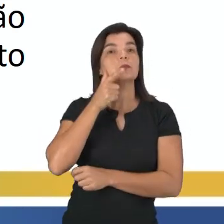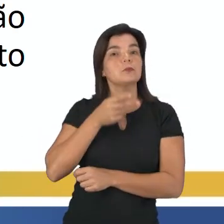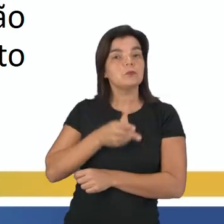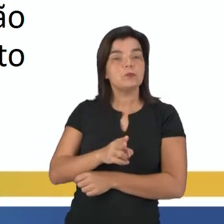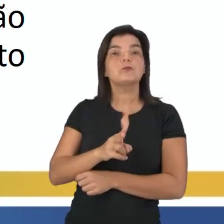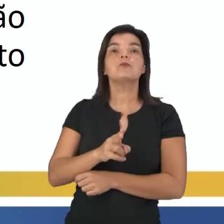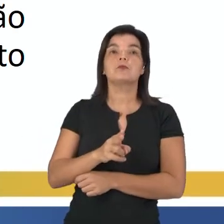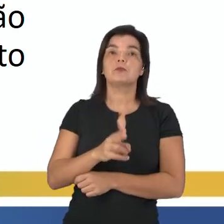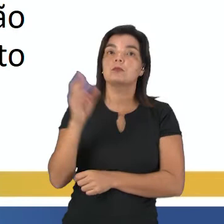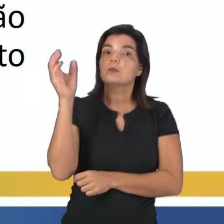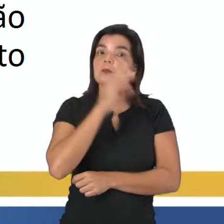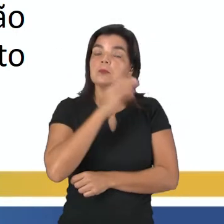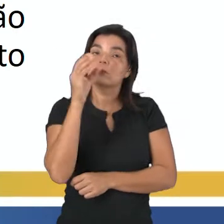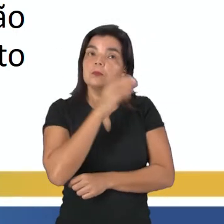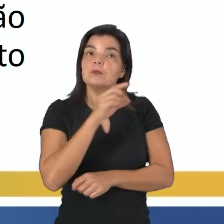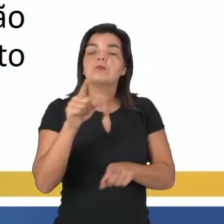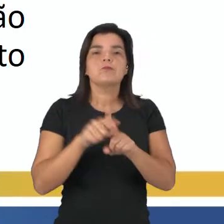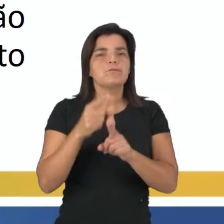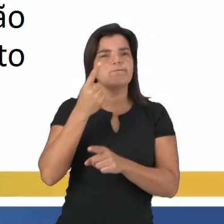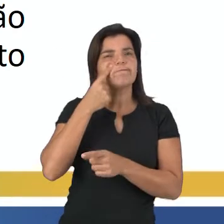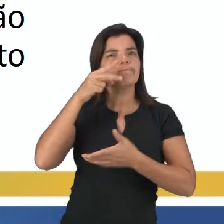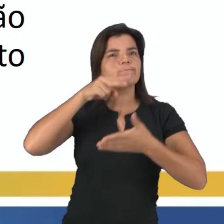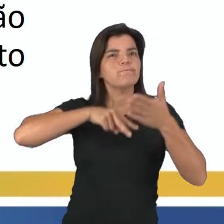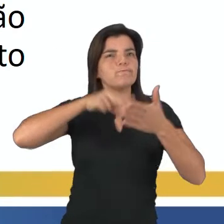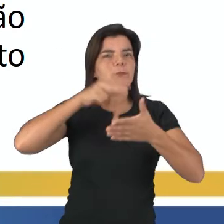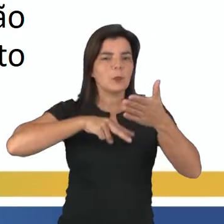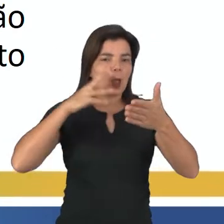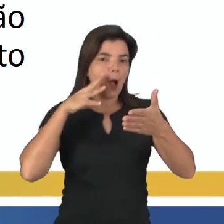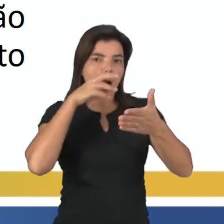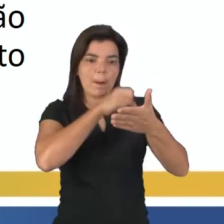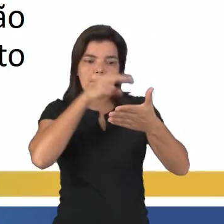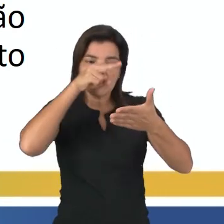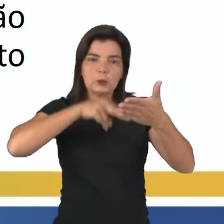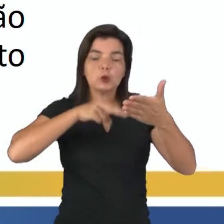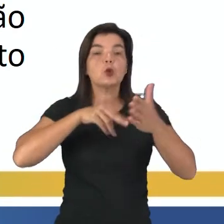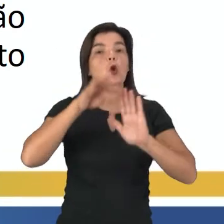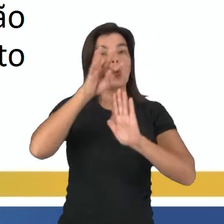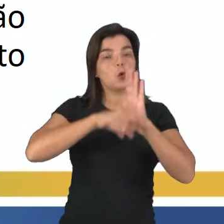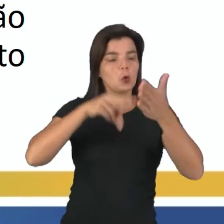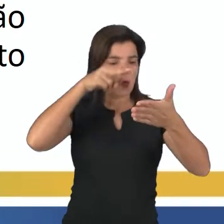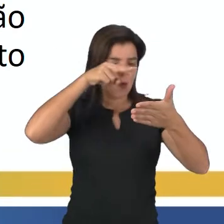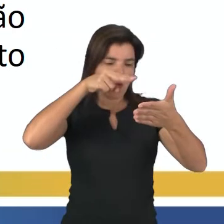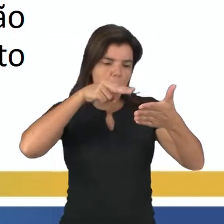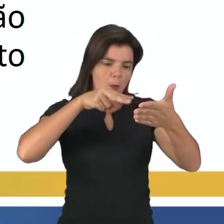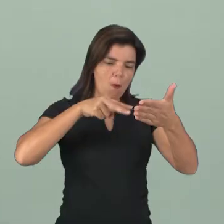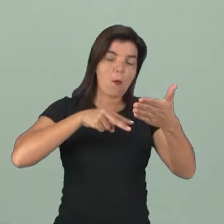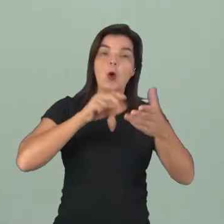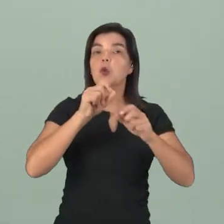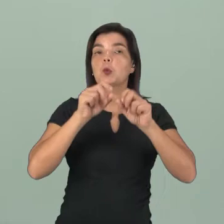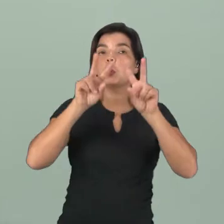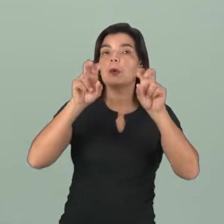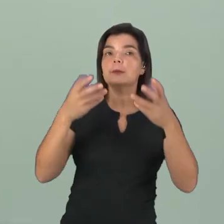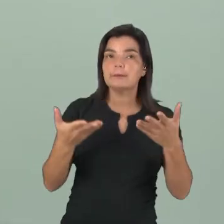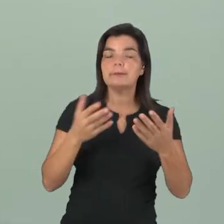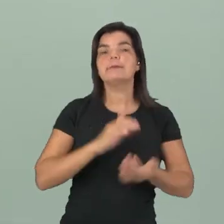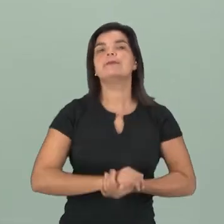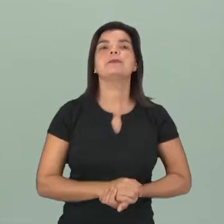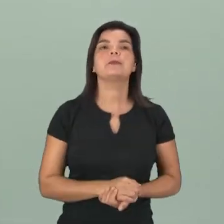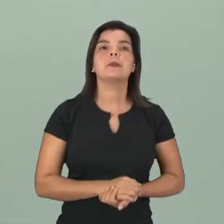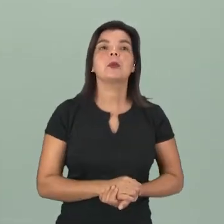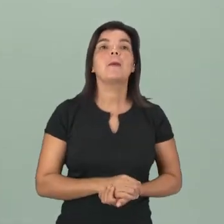consiste em uma rápida e superficial olhada no texto. Então é aquilo ali, galera. Eu pego o texto, dou uma olhada por cima para ver do que é que trata,